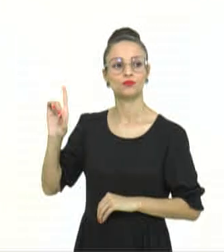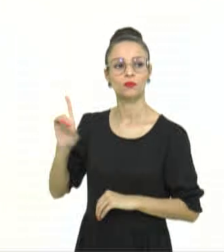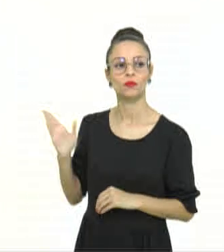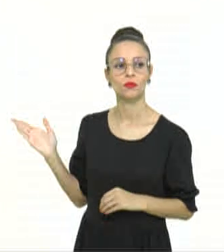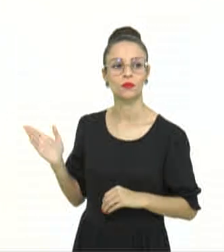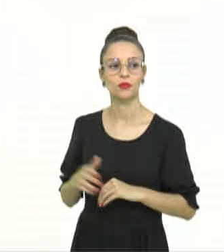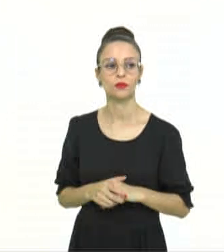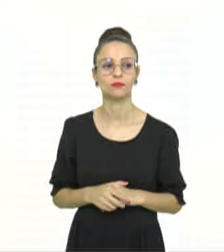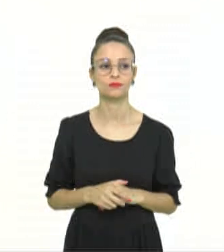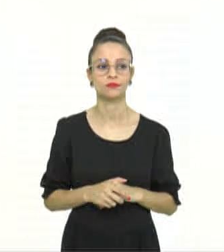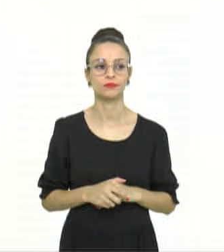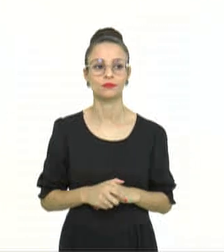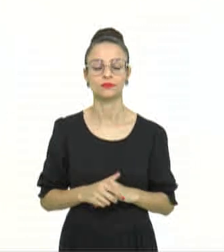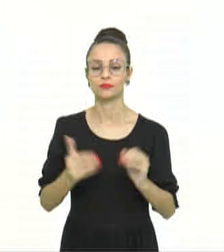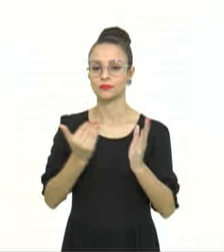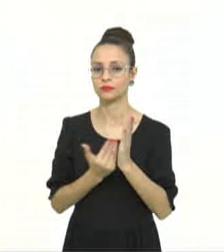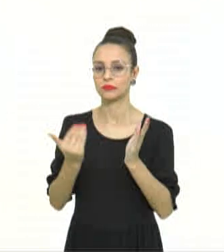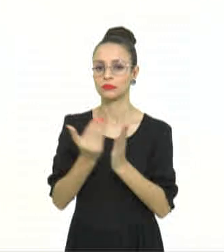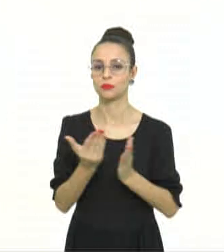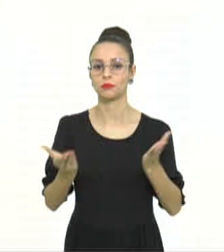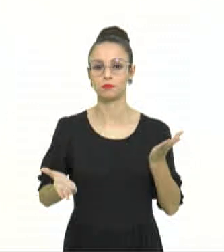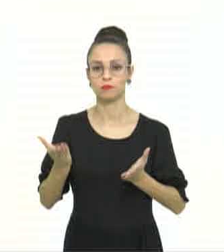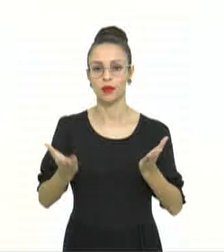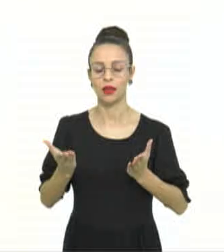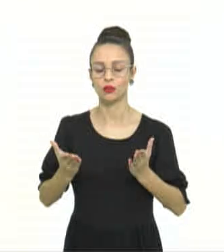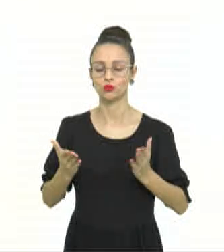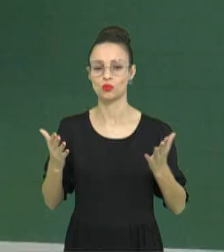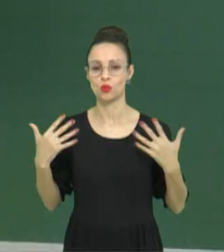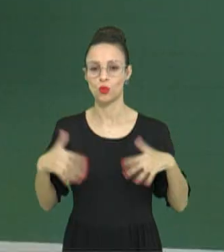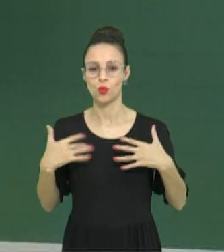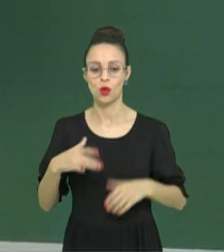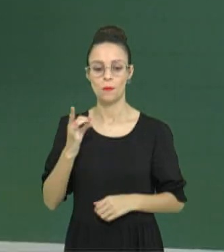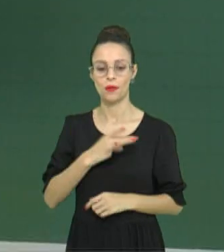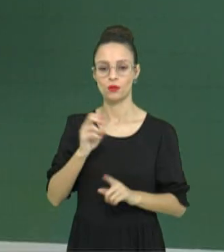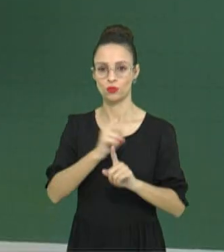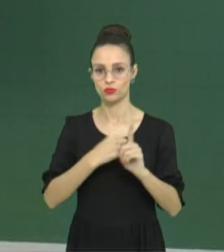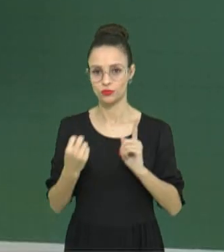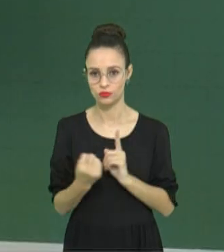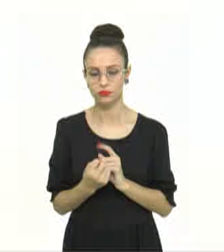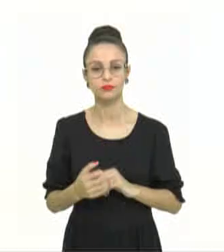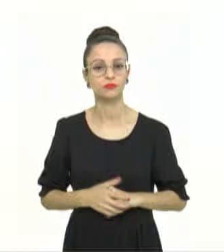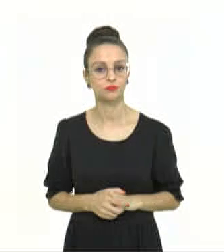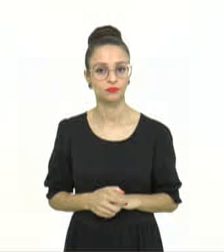D, que é sobrepeso e fobia social.